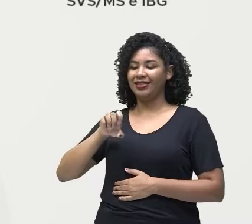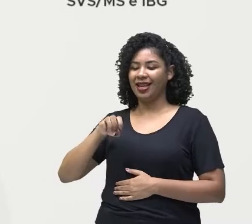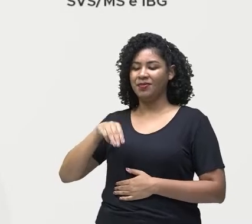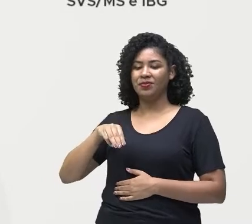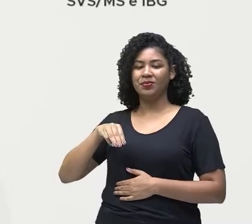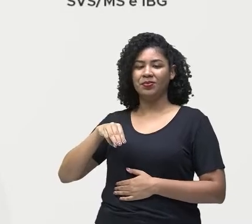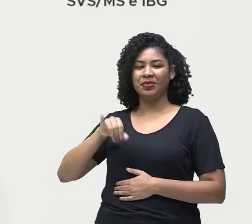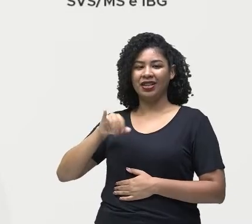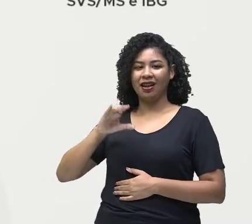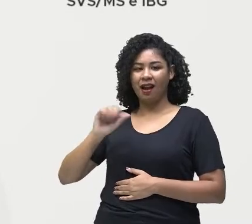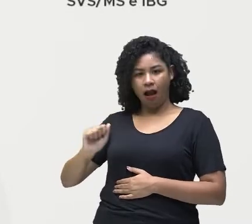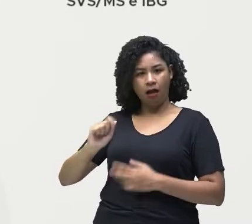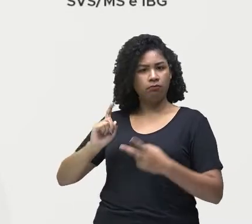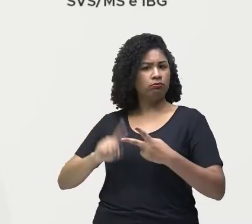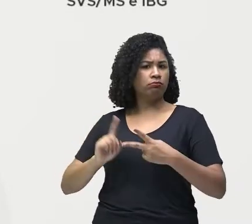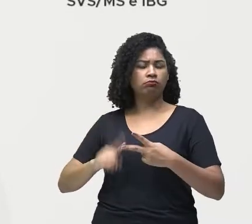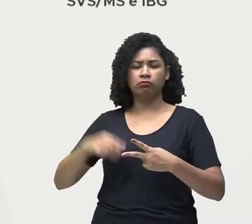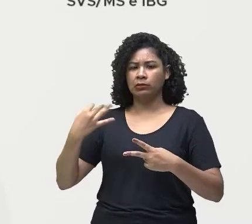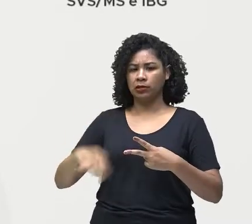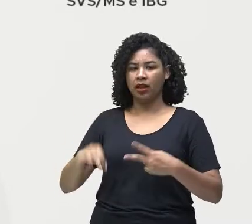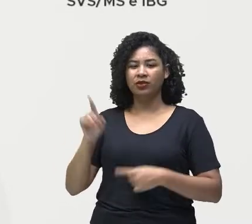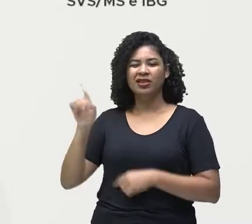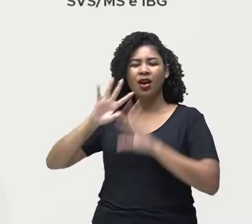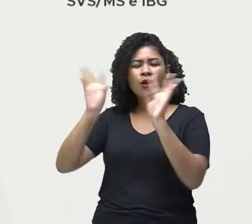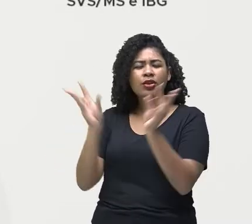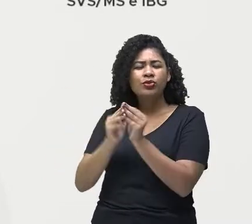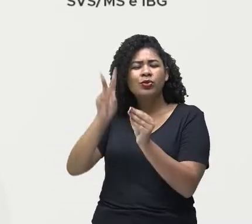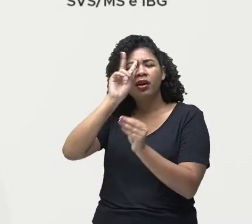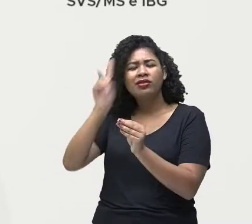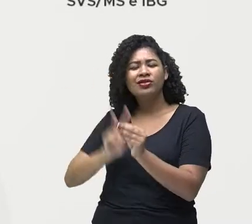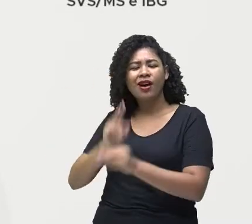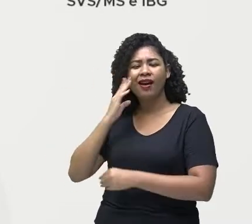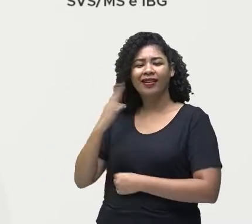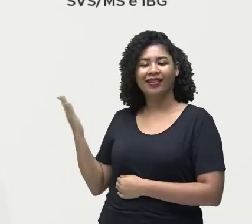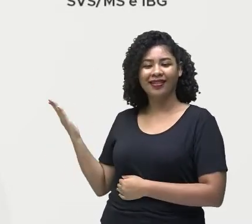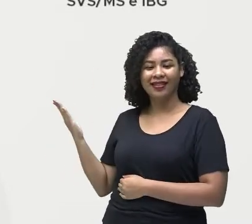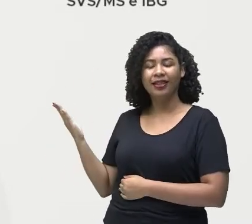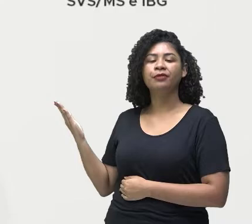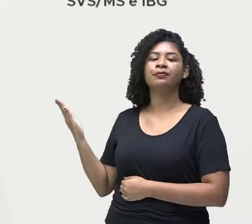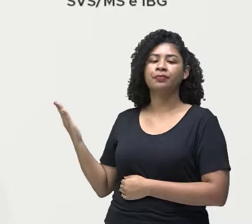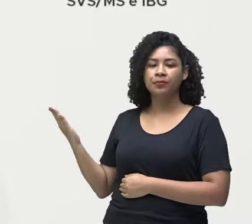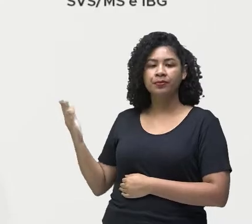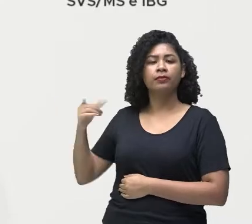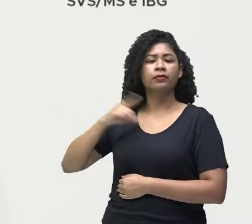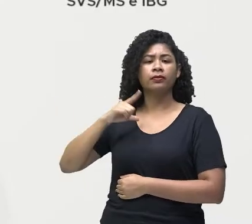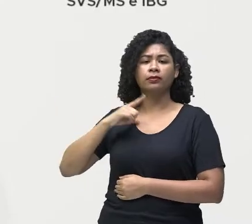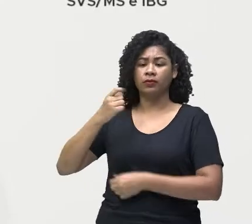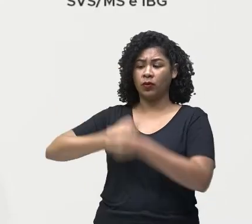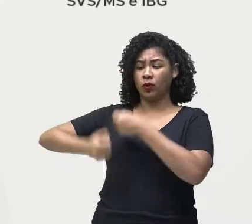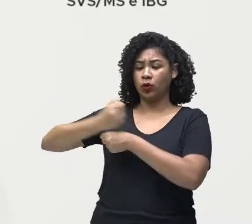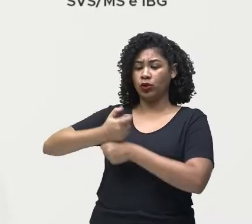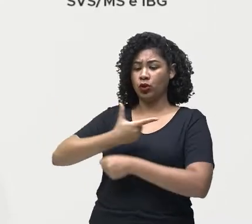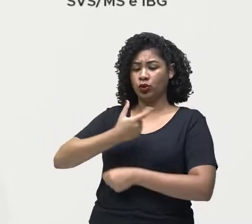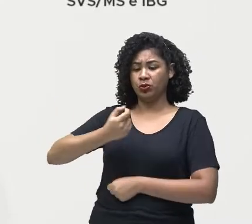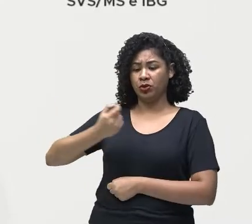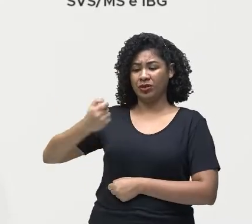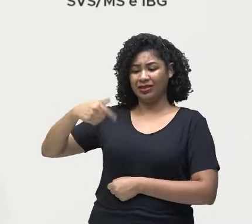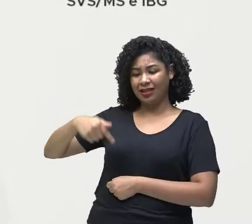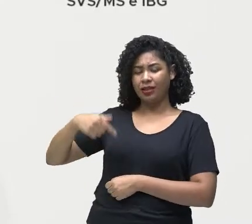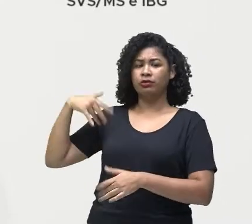nesse resumo histórico, nessas imagens aí históricas, a gente tem um recorte desde 2007